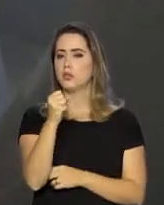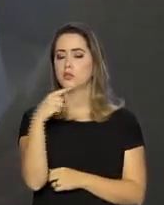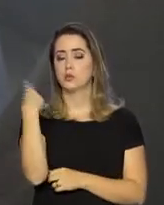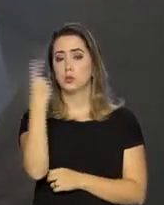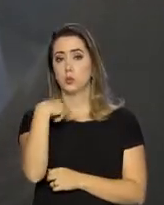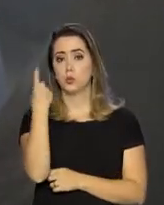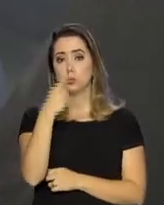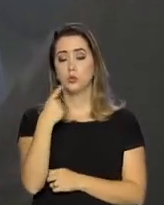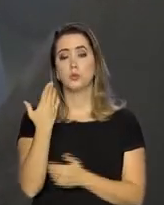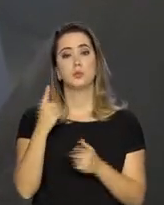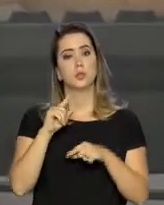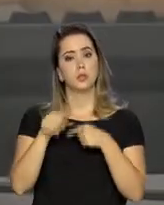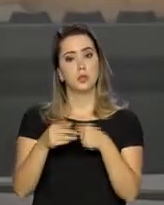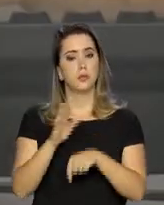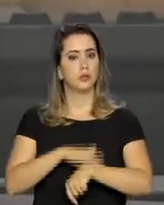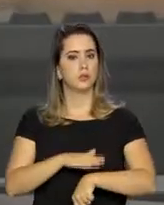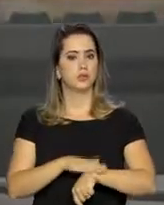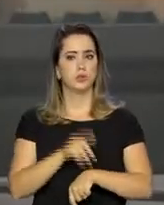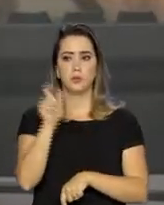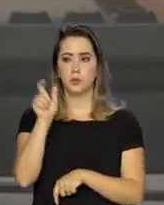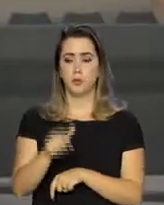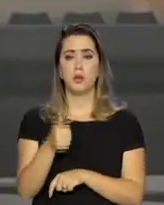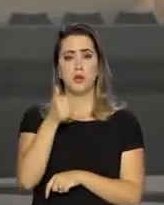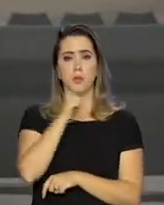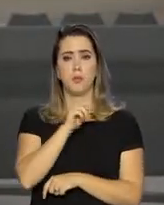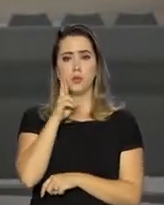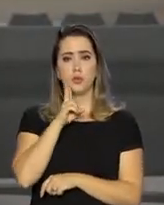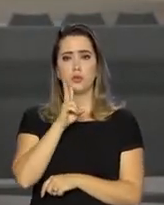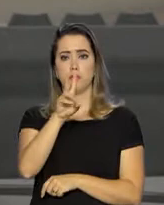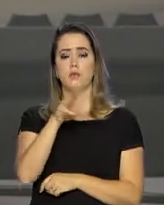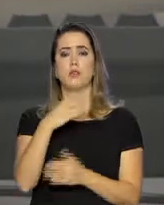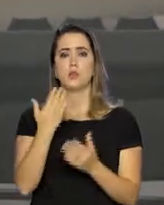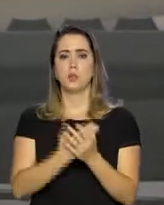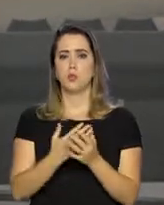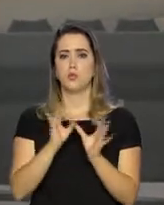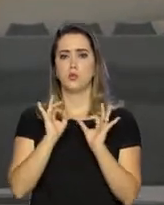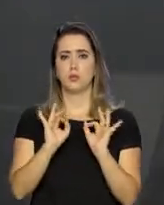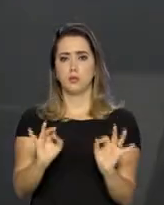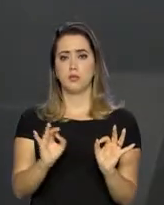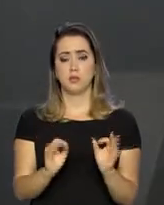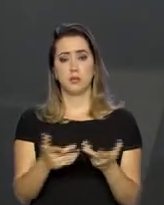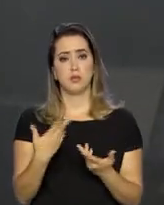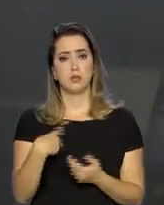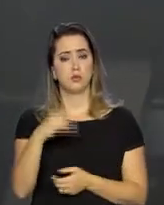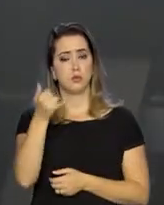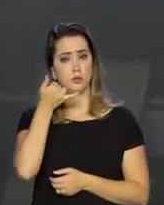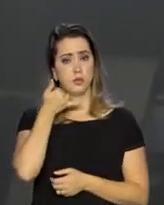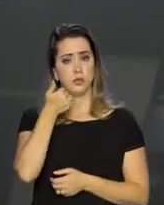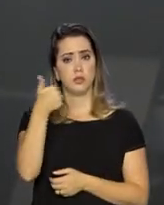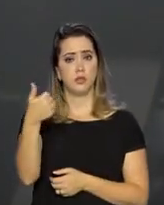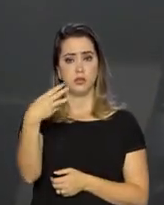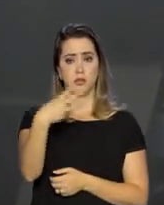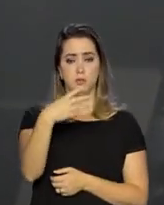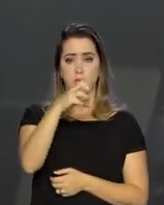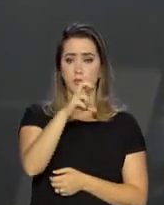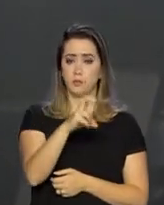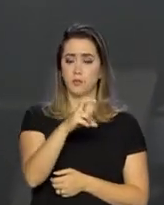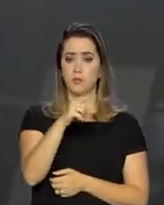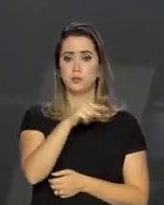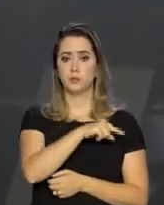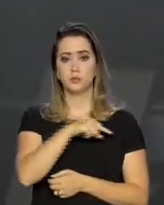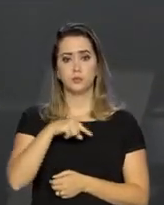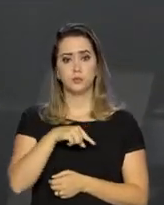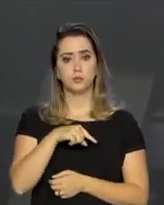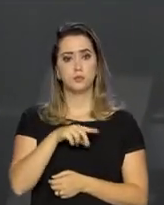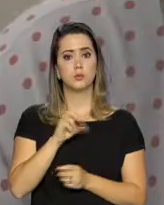depois desse prazo assegura nada pode conferir se o processo foi realizado ligando para a central de atendimento no número